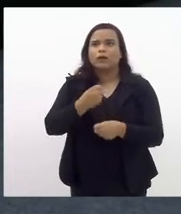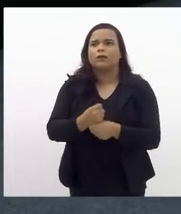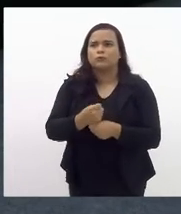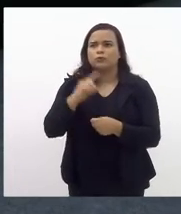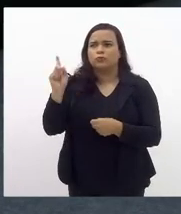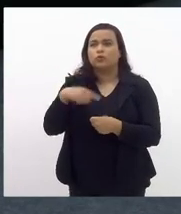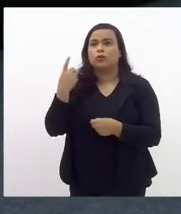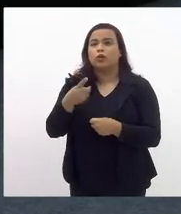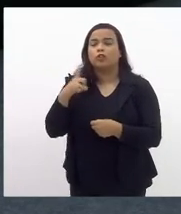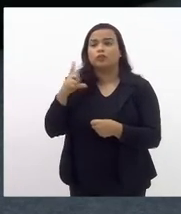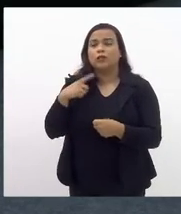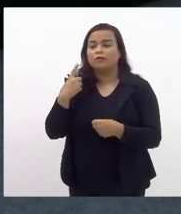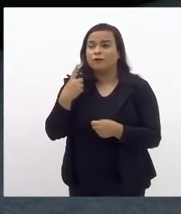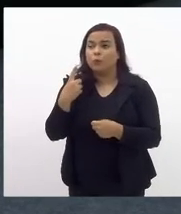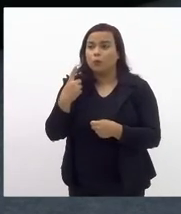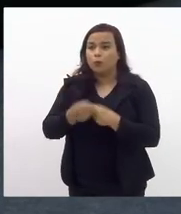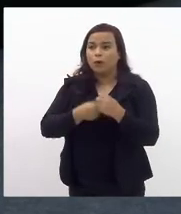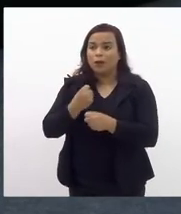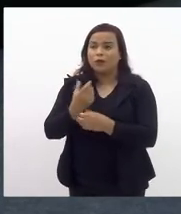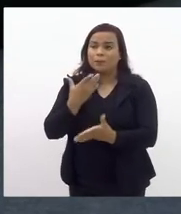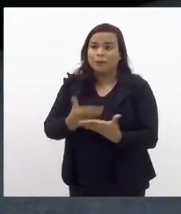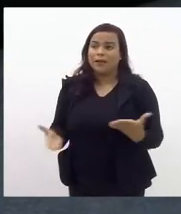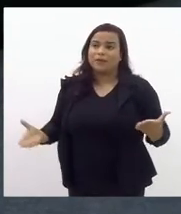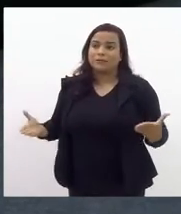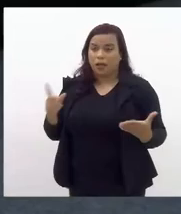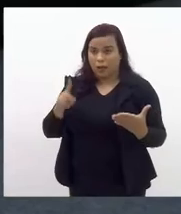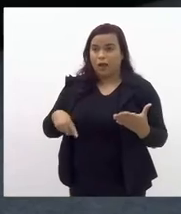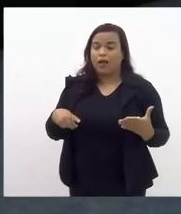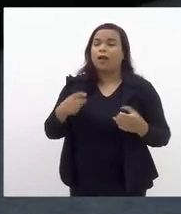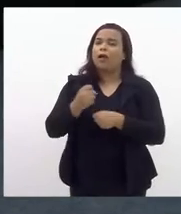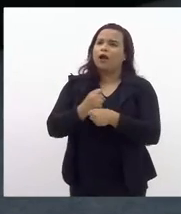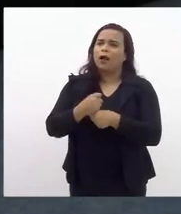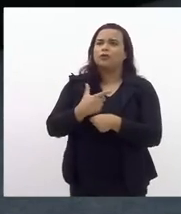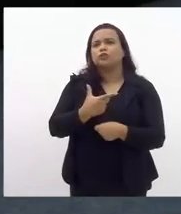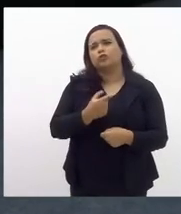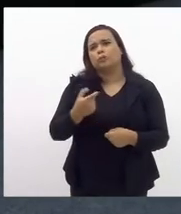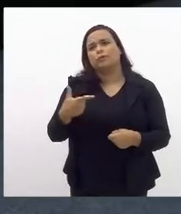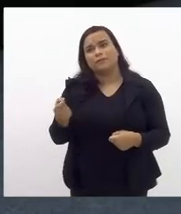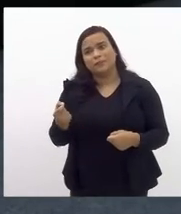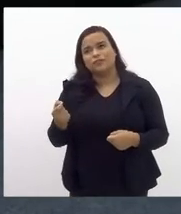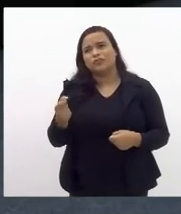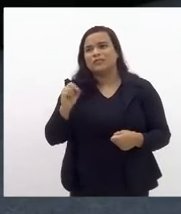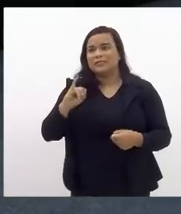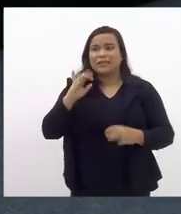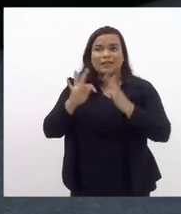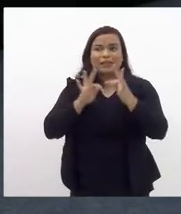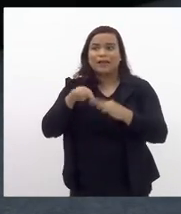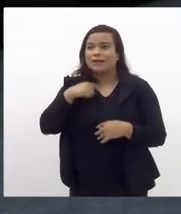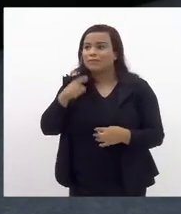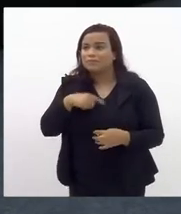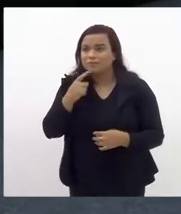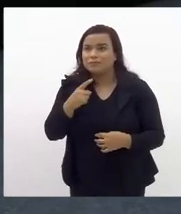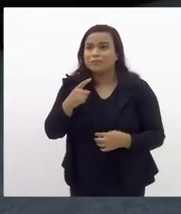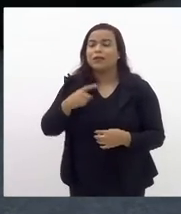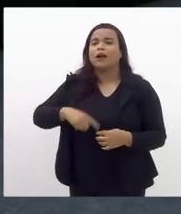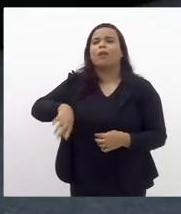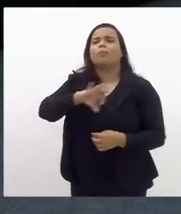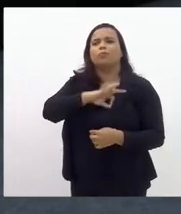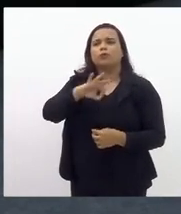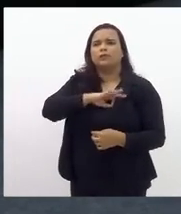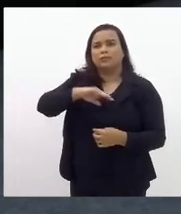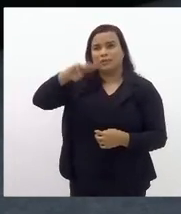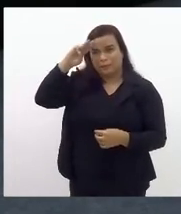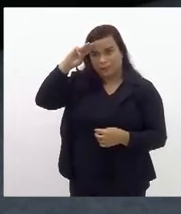1 ano de 2020. Então, já que quem não pôde se tratar, a Polícia Militar não pode contar